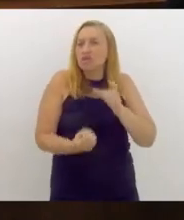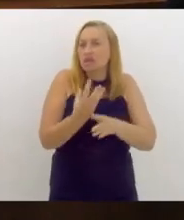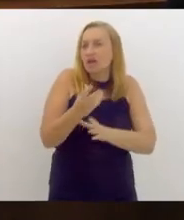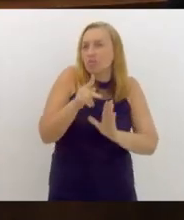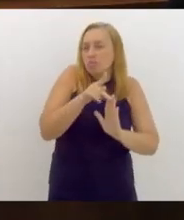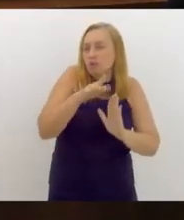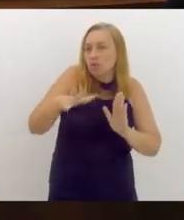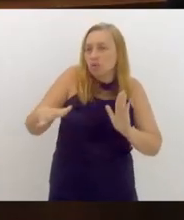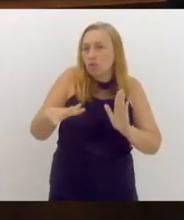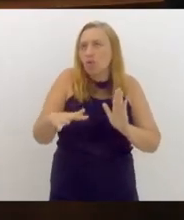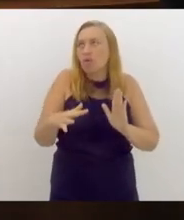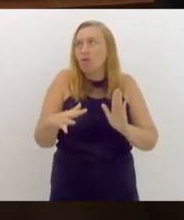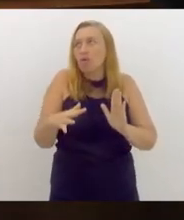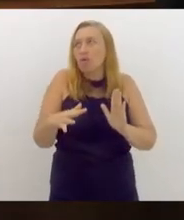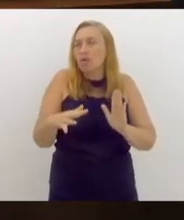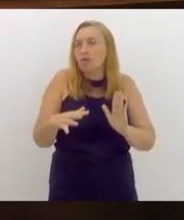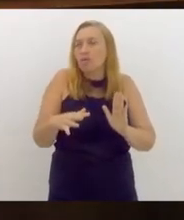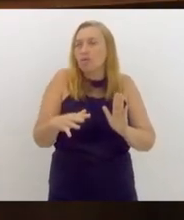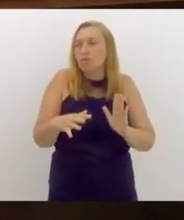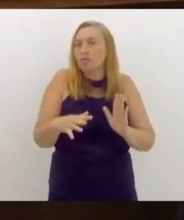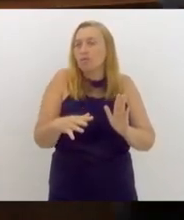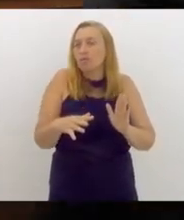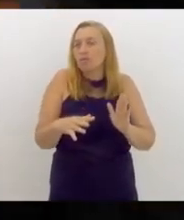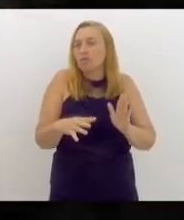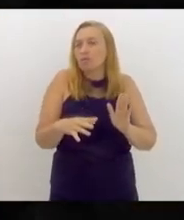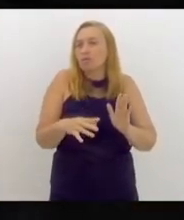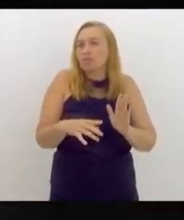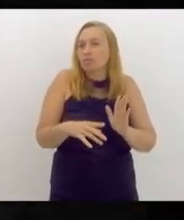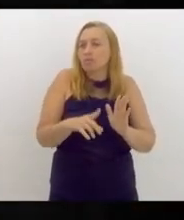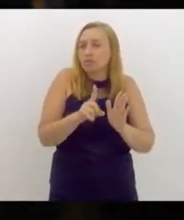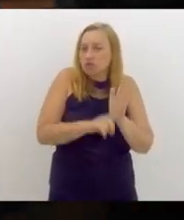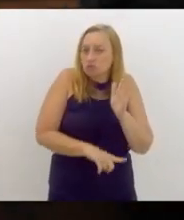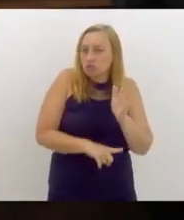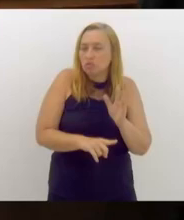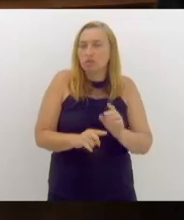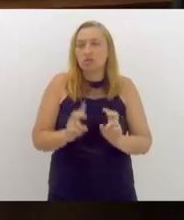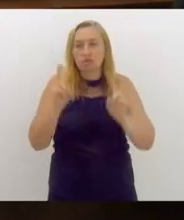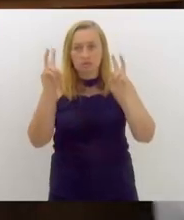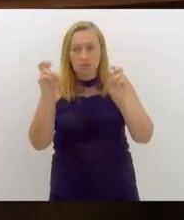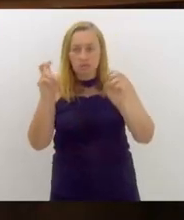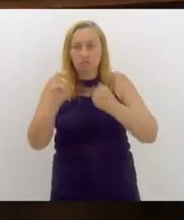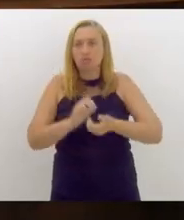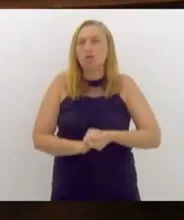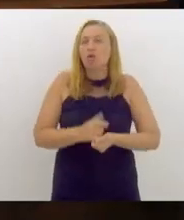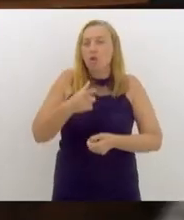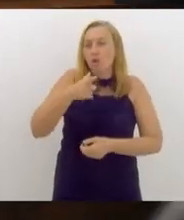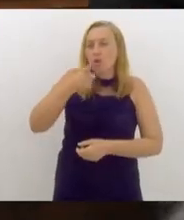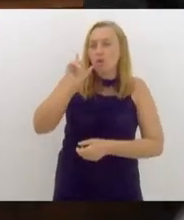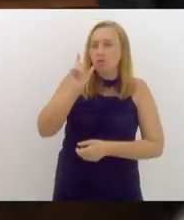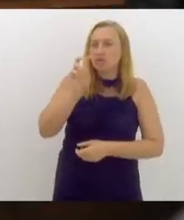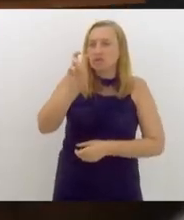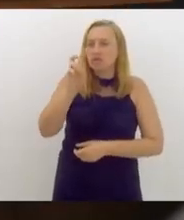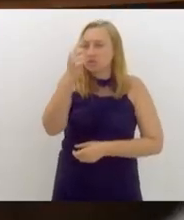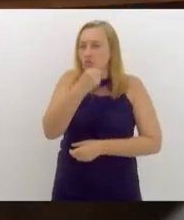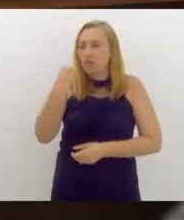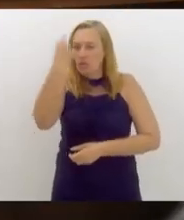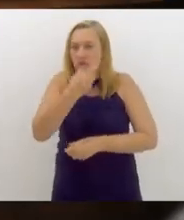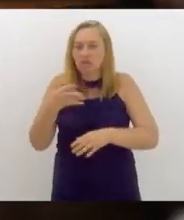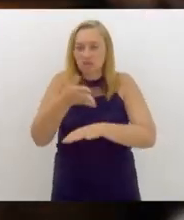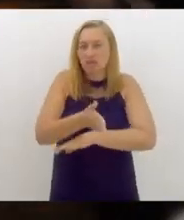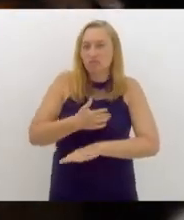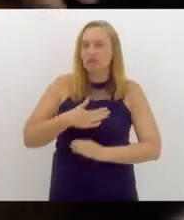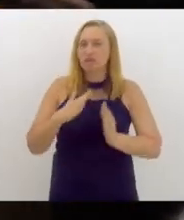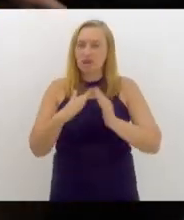protocolos para mitigarmos essa situação. Ontem levei 5 horas para chegar à minha casa